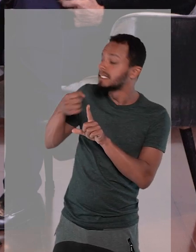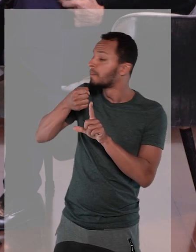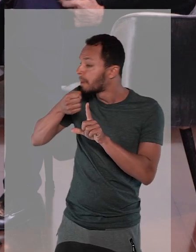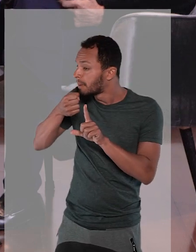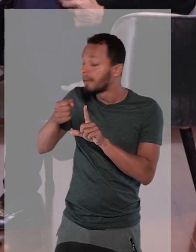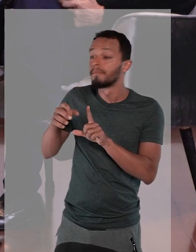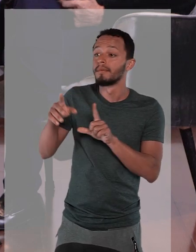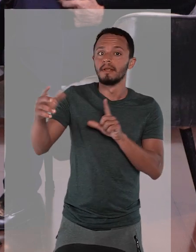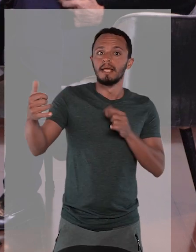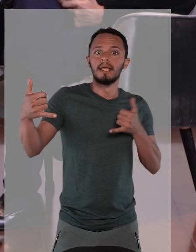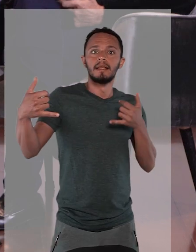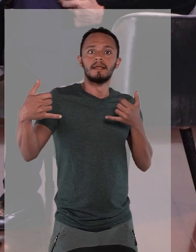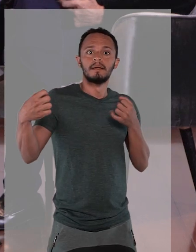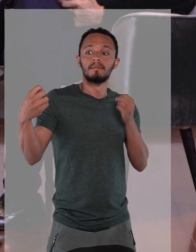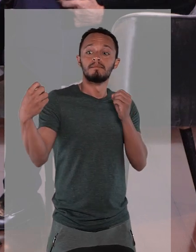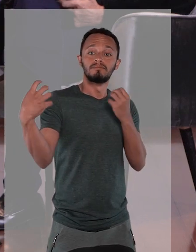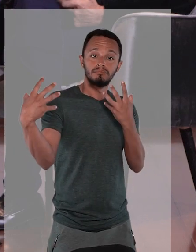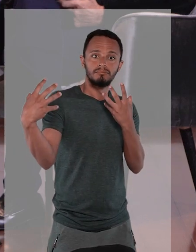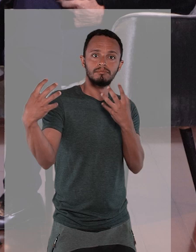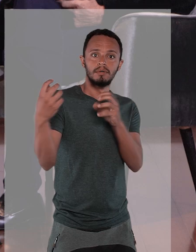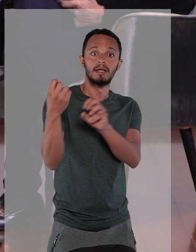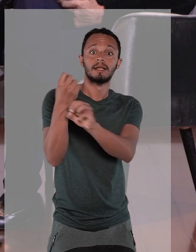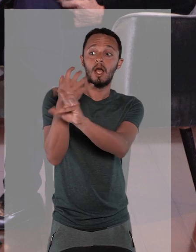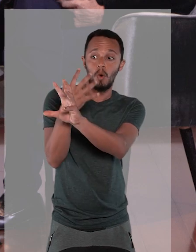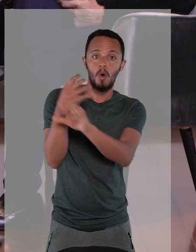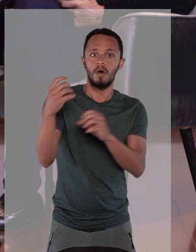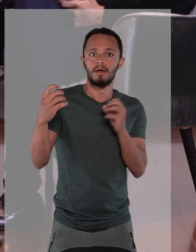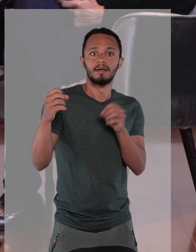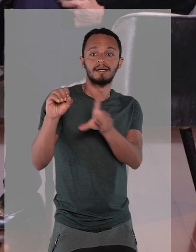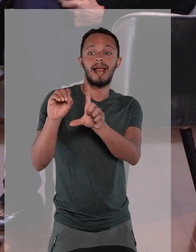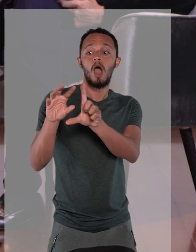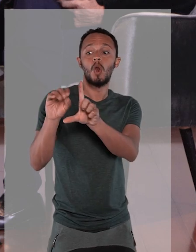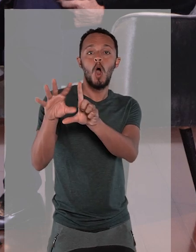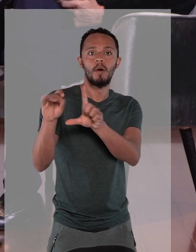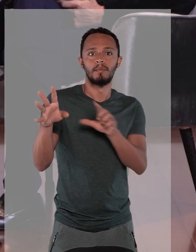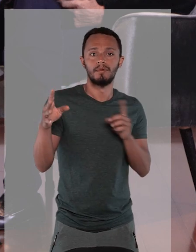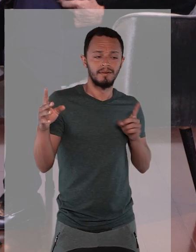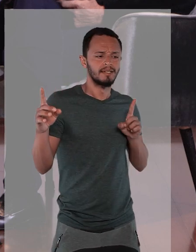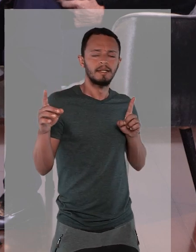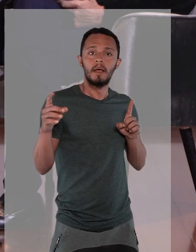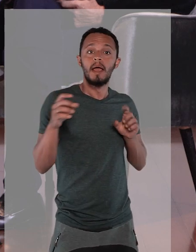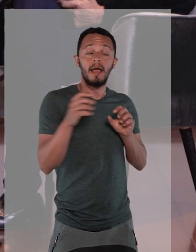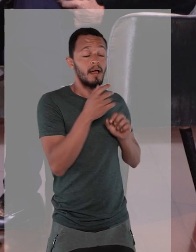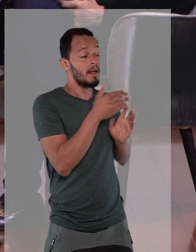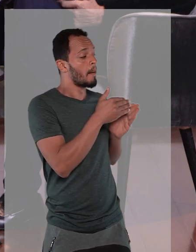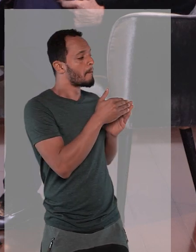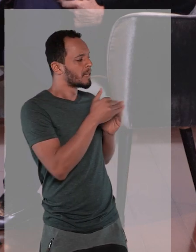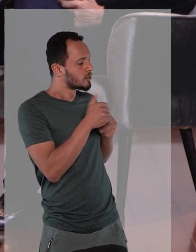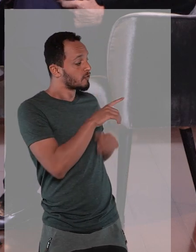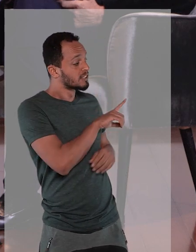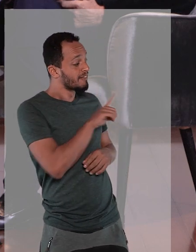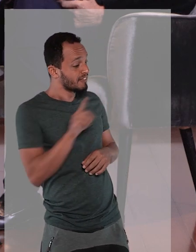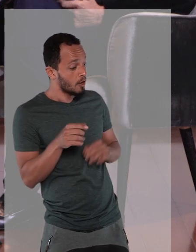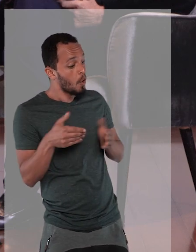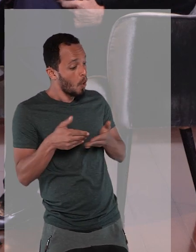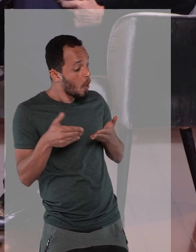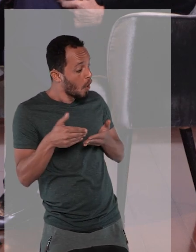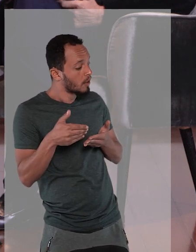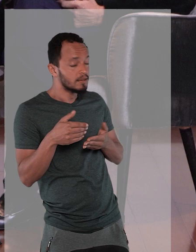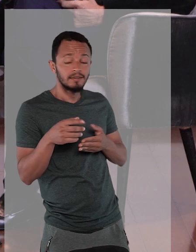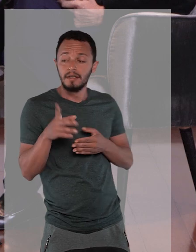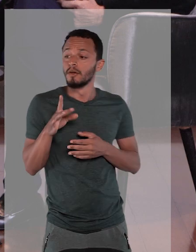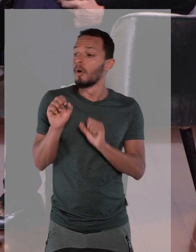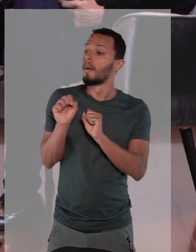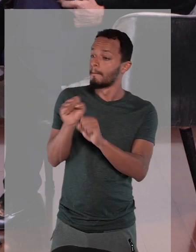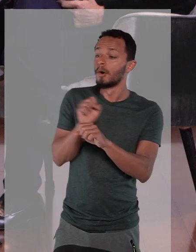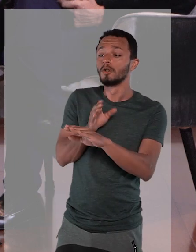senhora pode vir à emissora hoje? Eu disse, posso, eu até moro aí perto. E foi assim que com a Camila Bonfim, que era